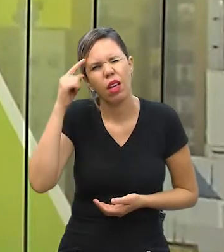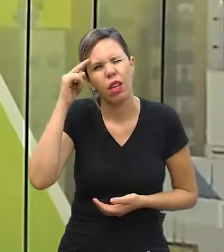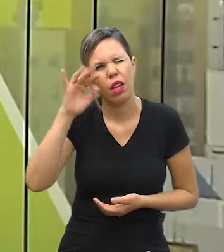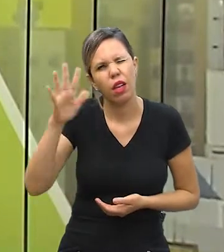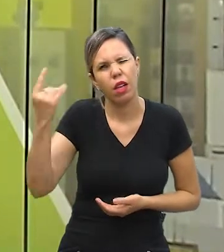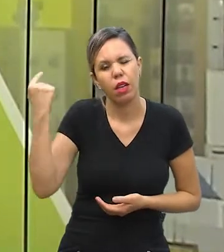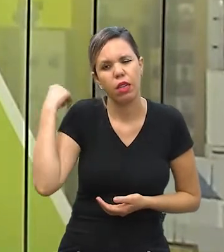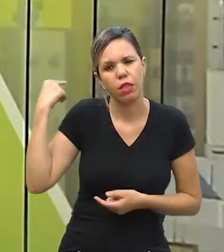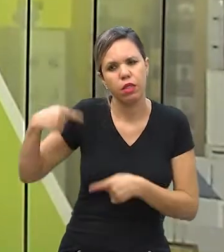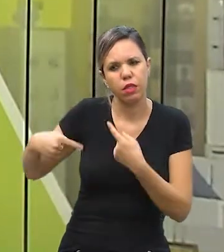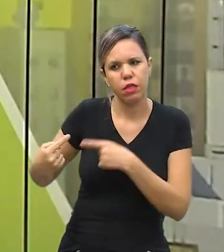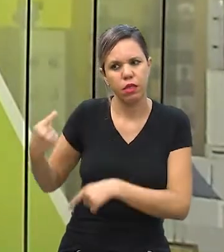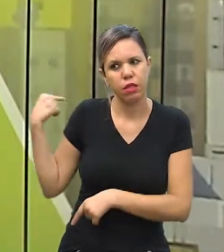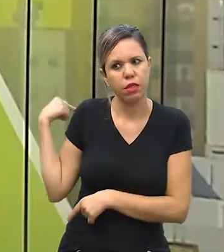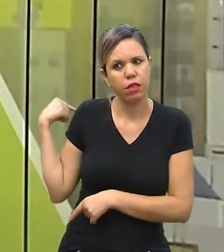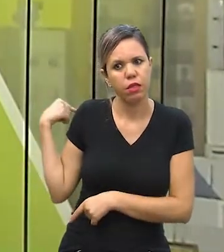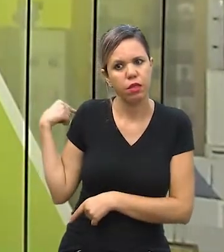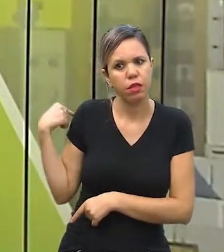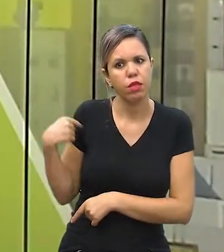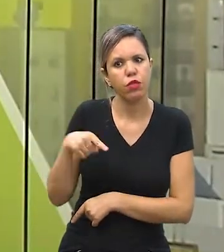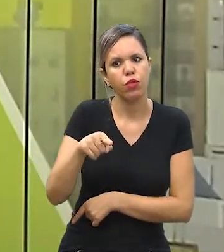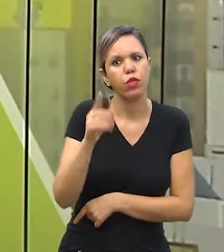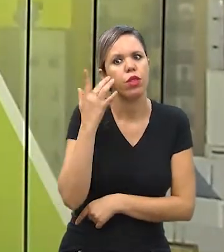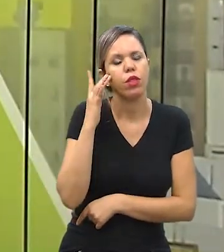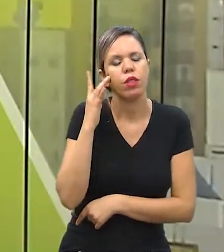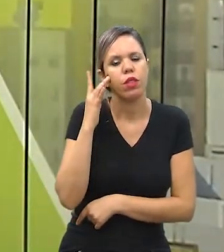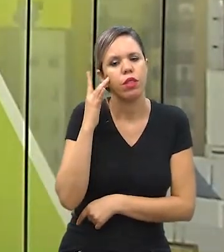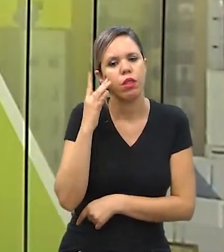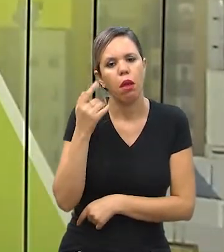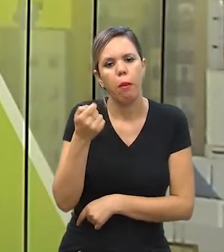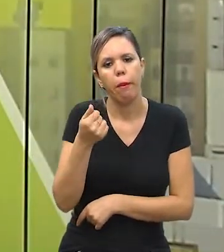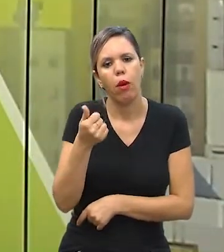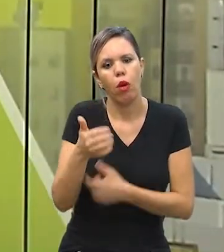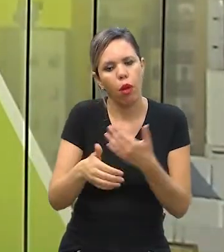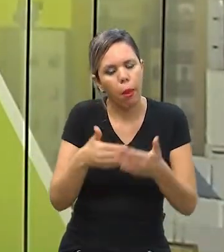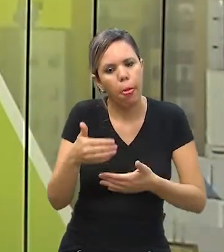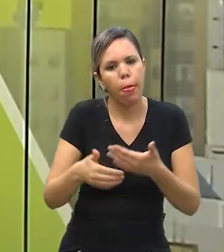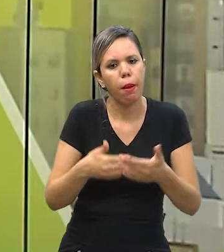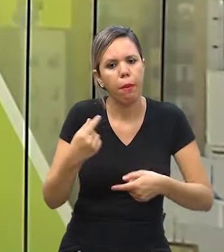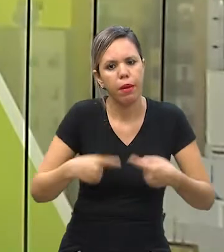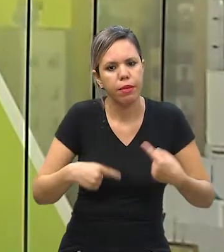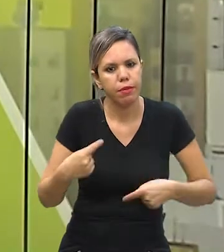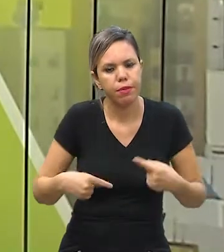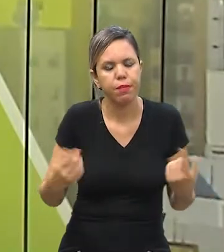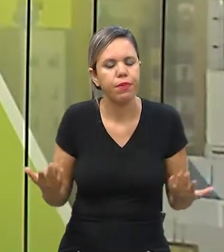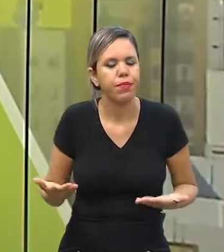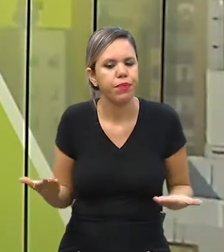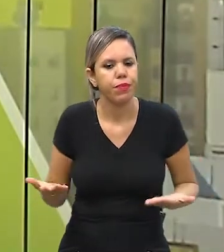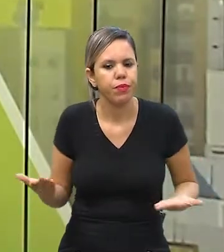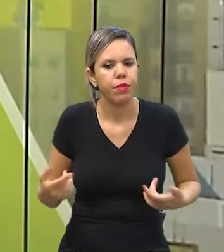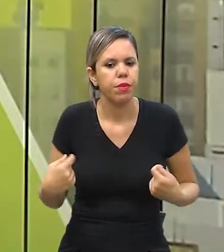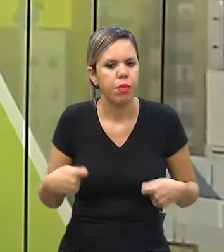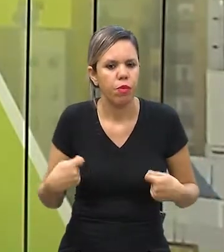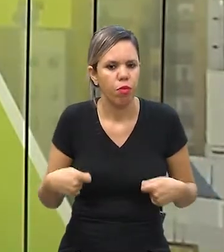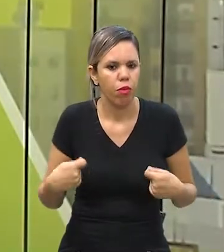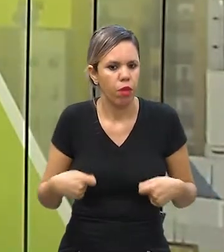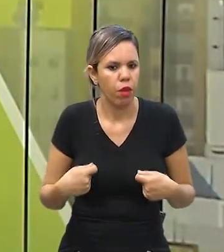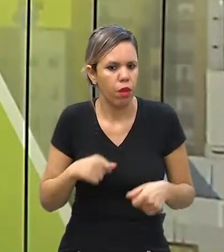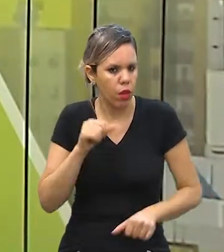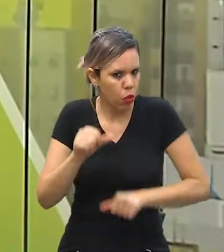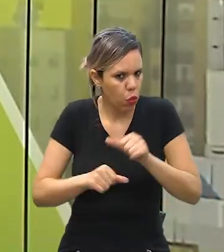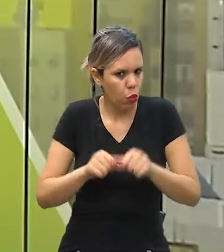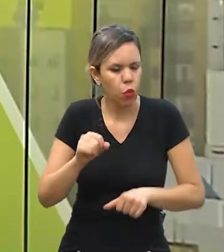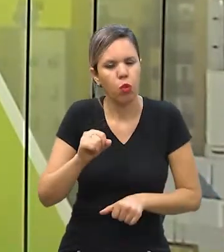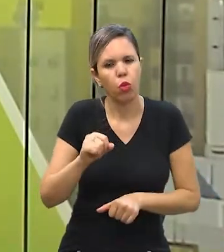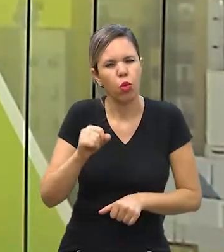da política na época e você acha que aos poucos os políticos de hoje eles precisam mudar a